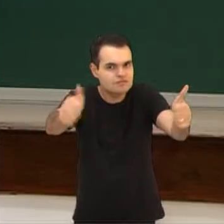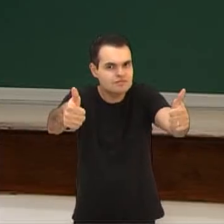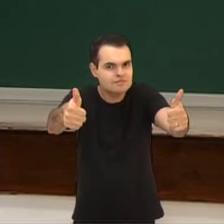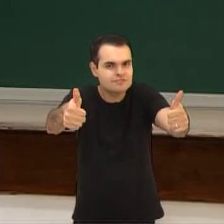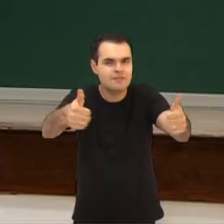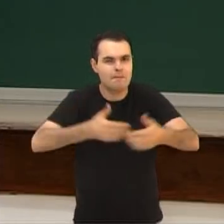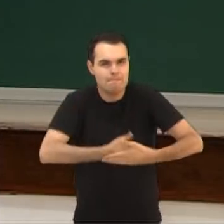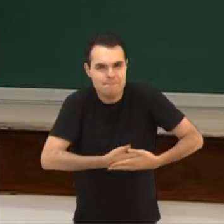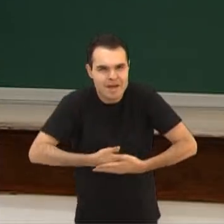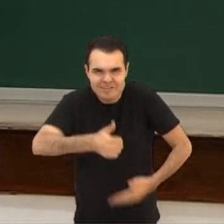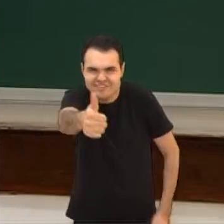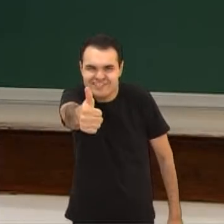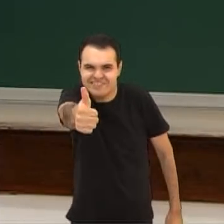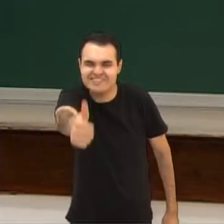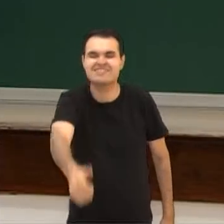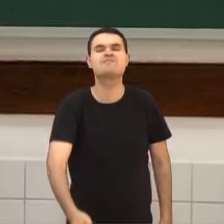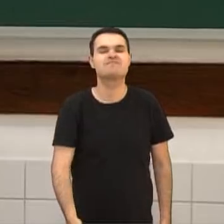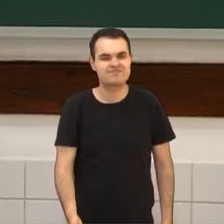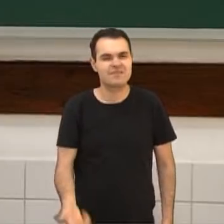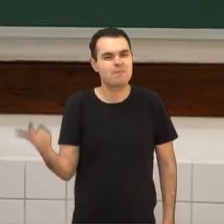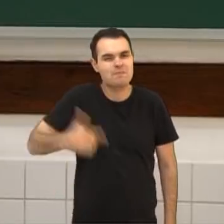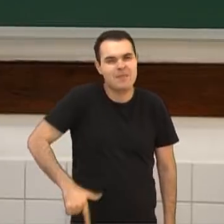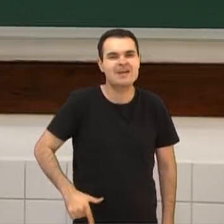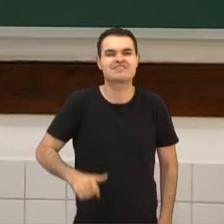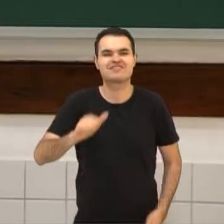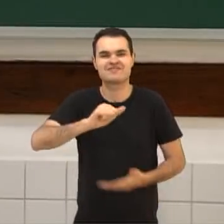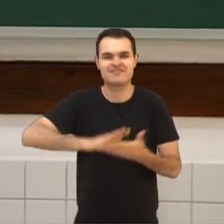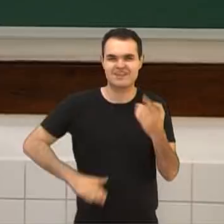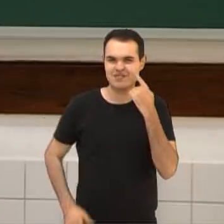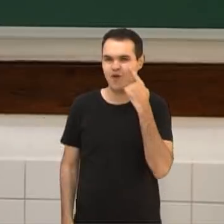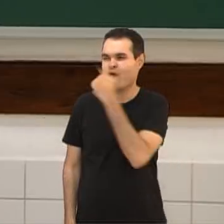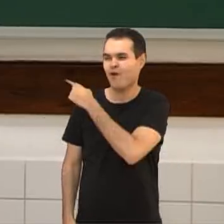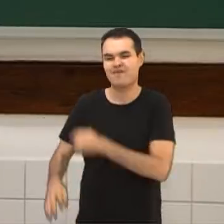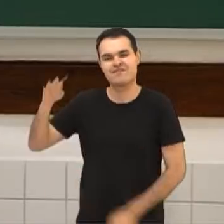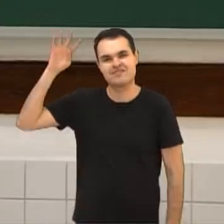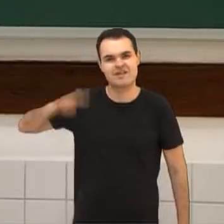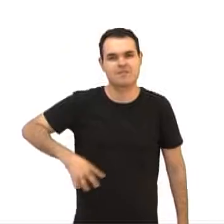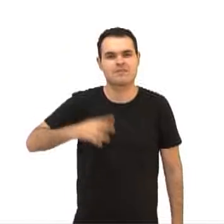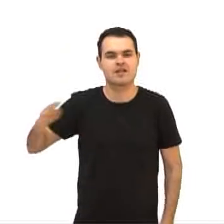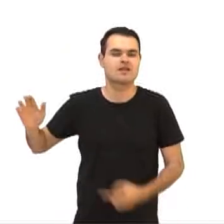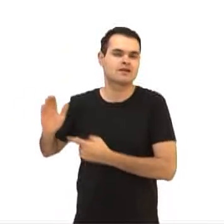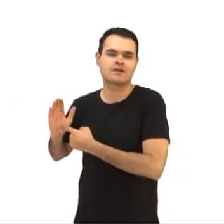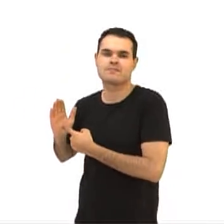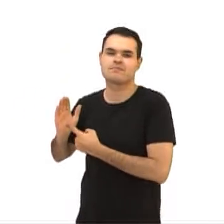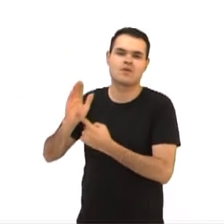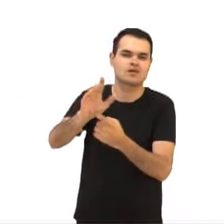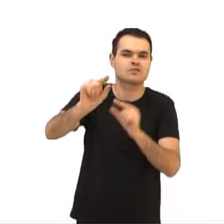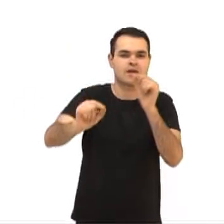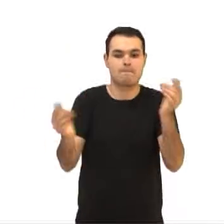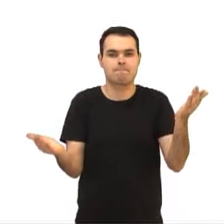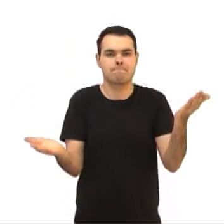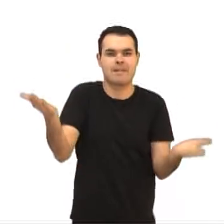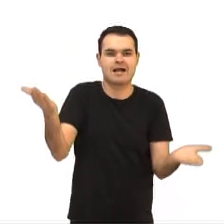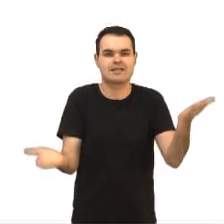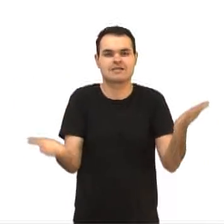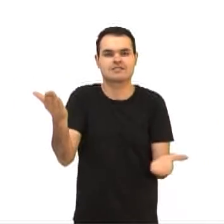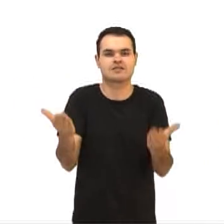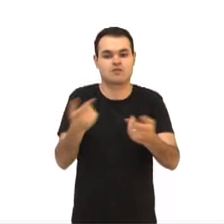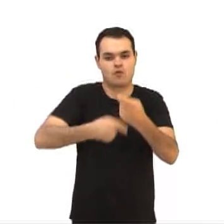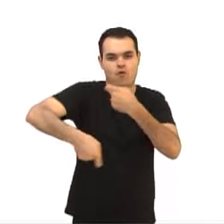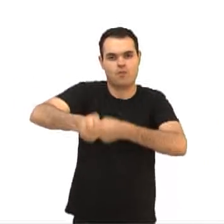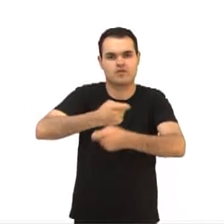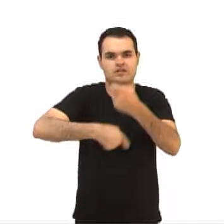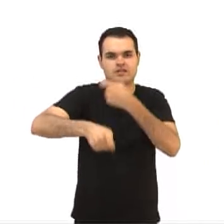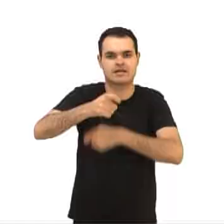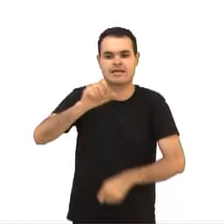bem aí, bebê? Ei, mais uma atividade. Dê uma olhada nessa tabela que mostra a nossa balança comercial, o saldo